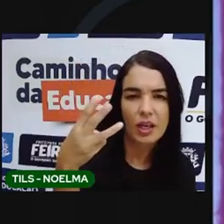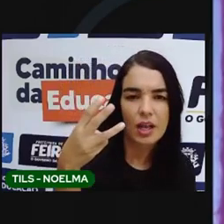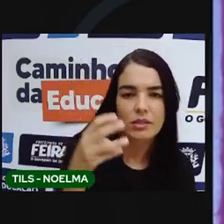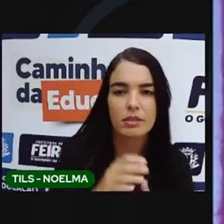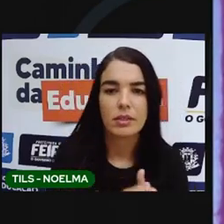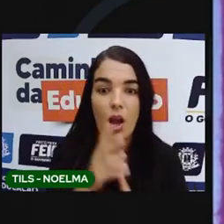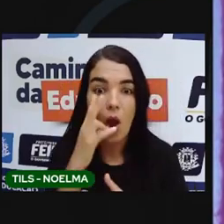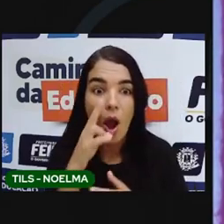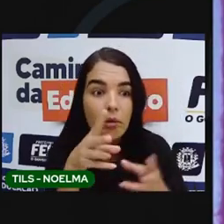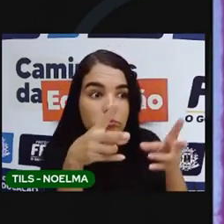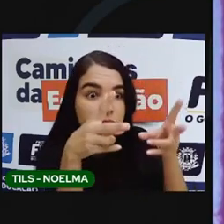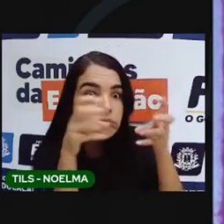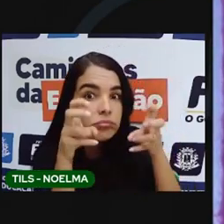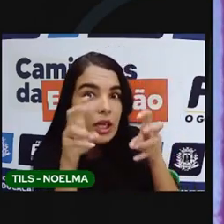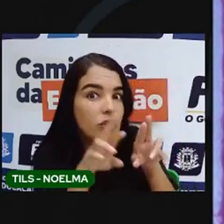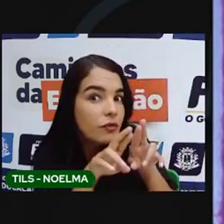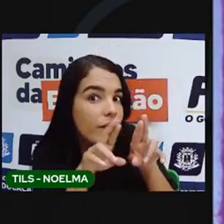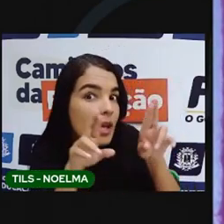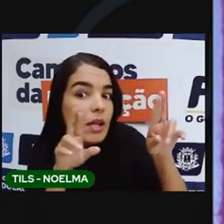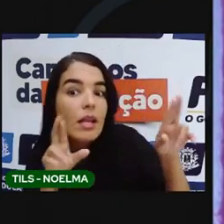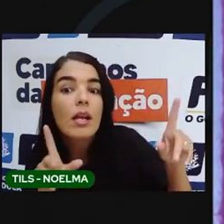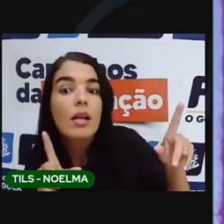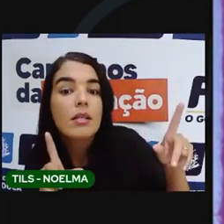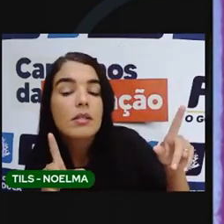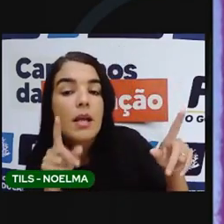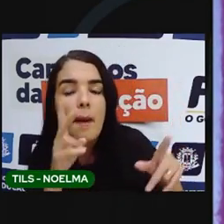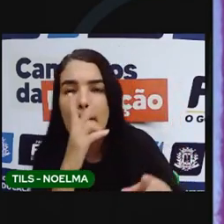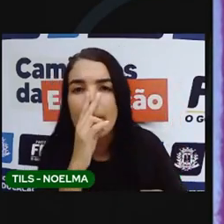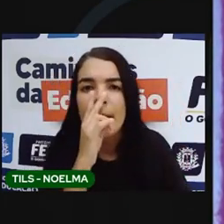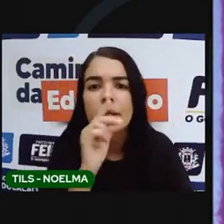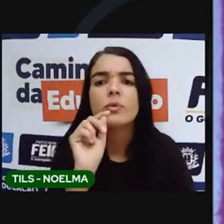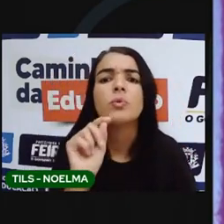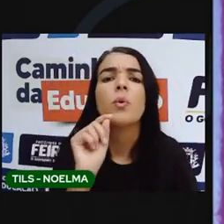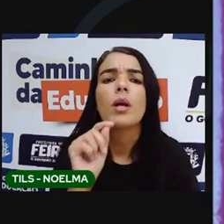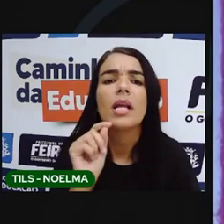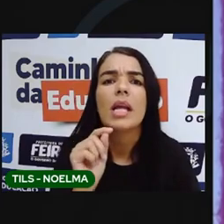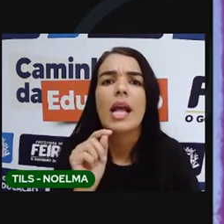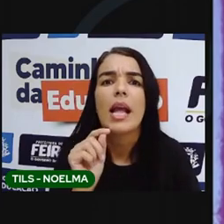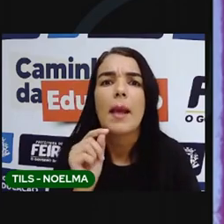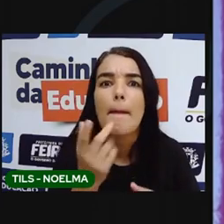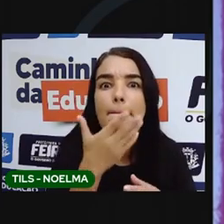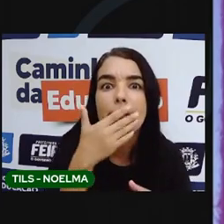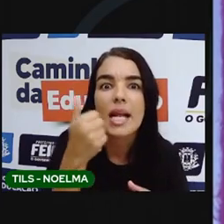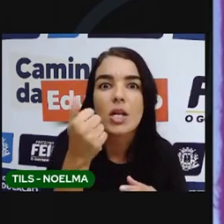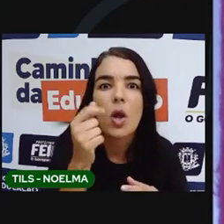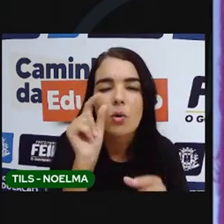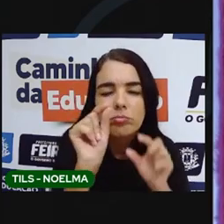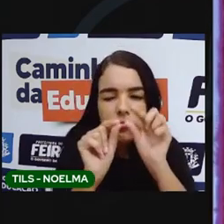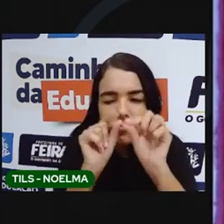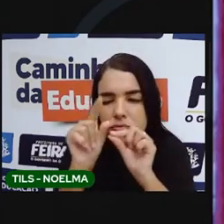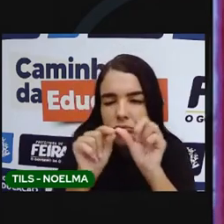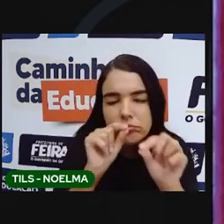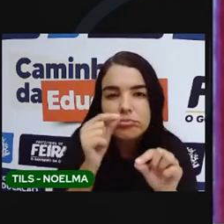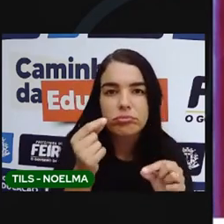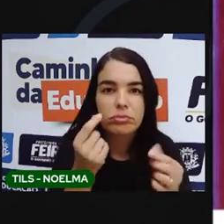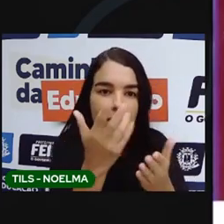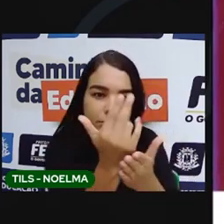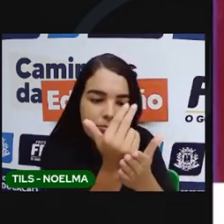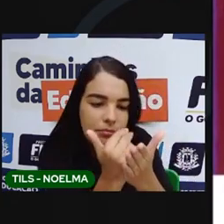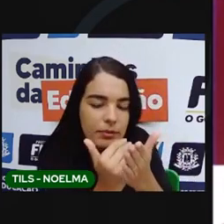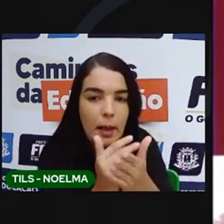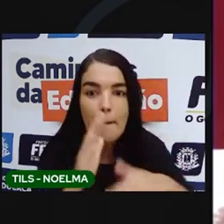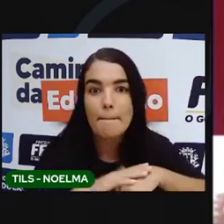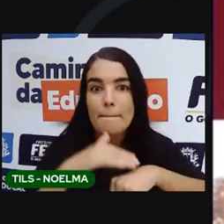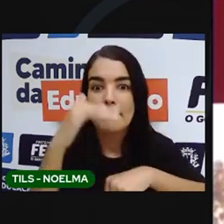Observe as diferenças parece que esses quadros são mais detalhados que é que tem mais